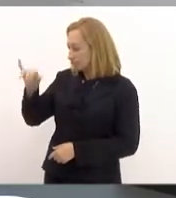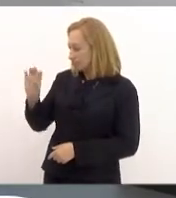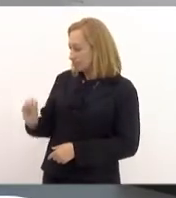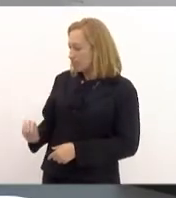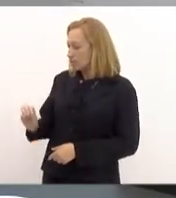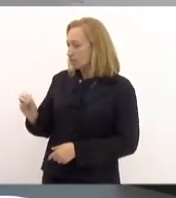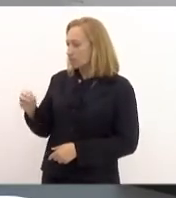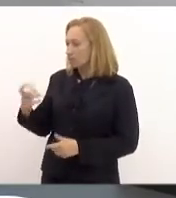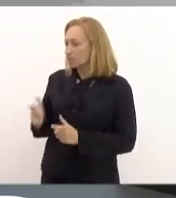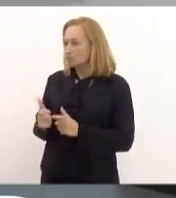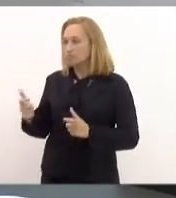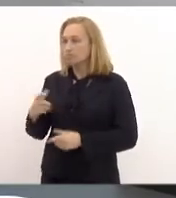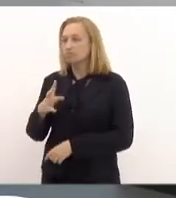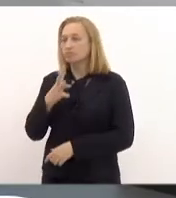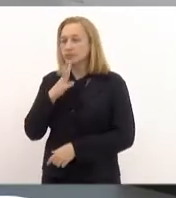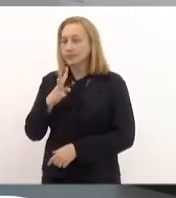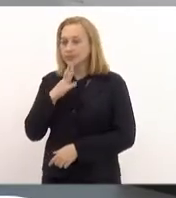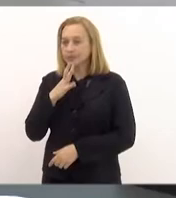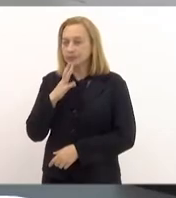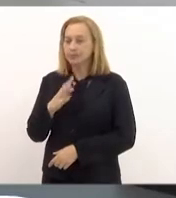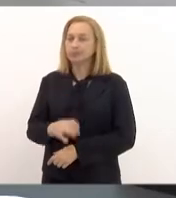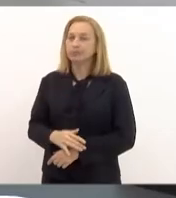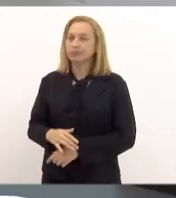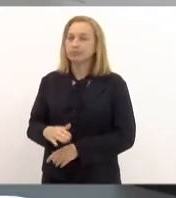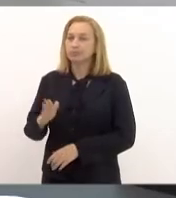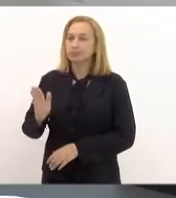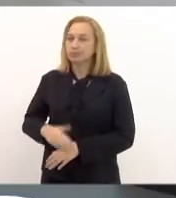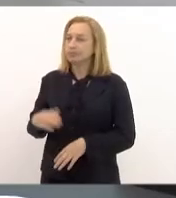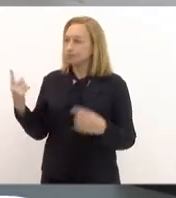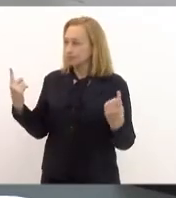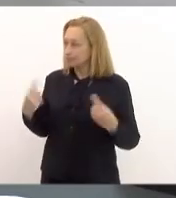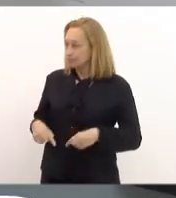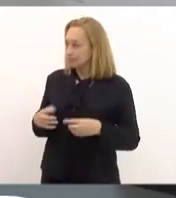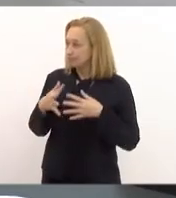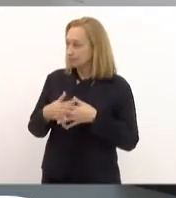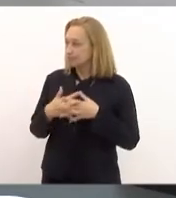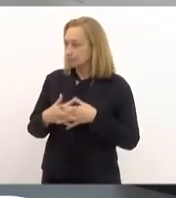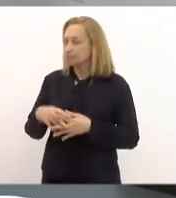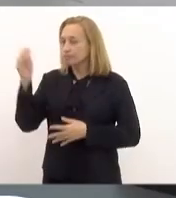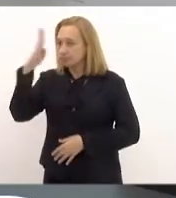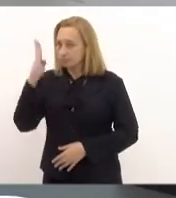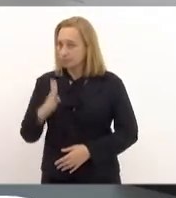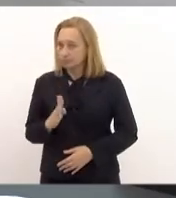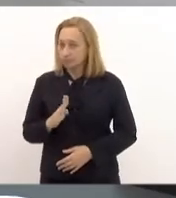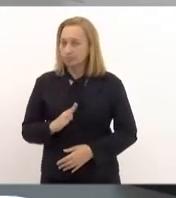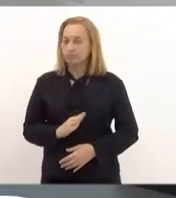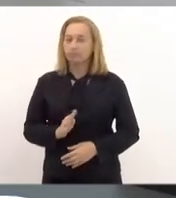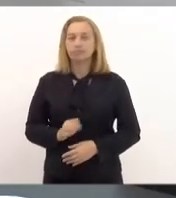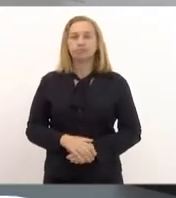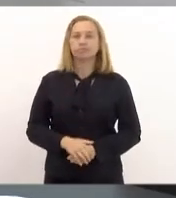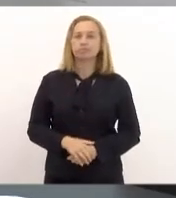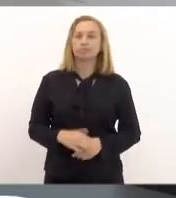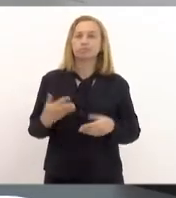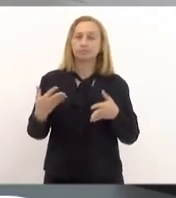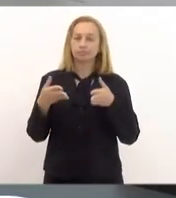conhecedor, talvez da região metropolitana mais desafiadora, mais complexa do Brasil, né, pela concentração